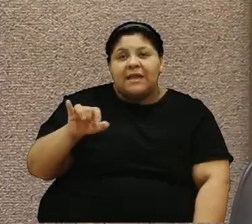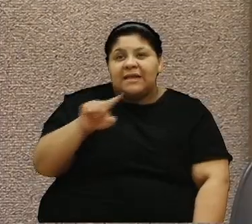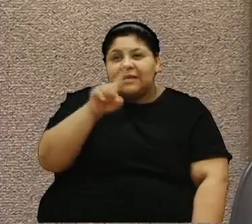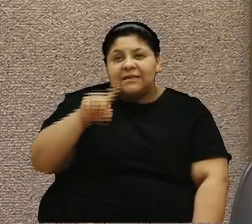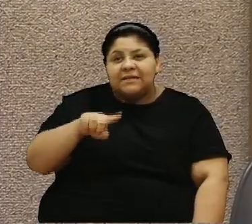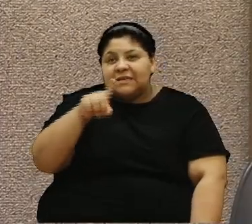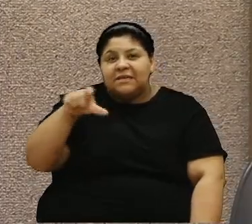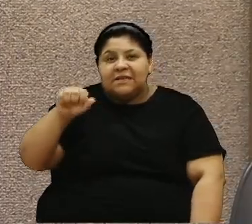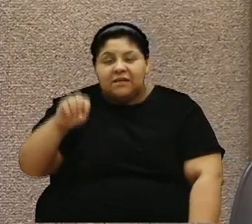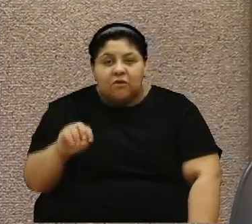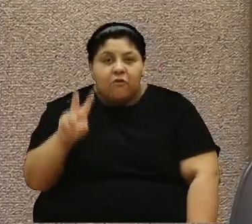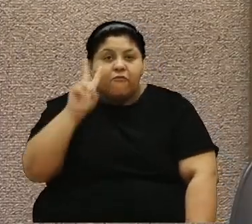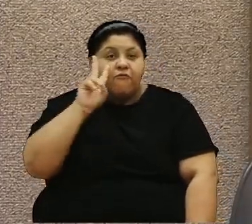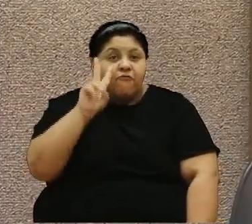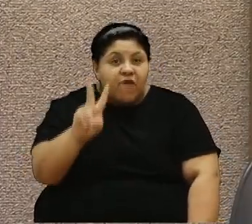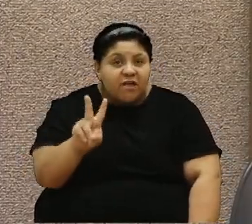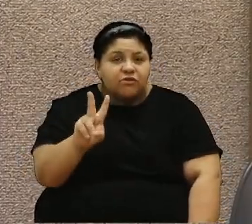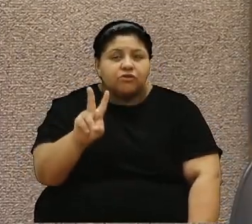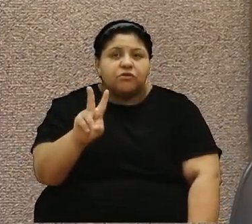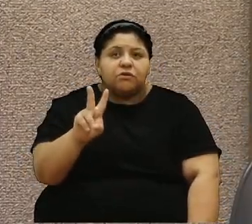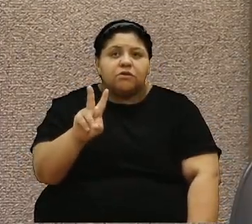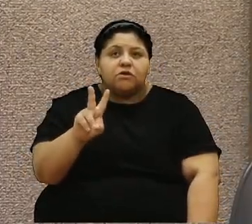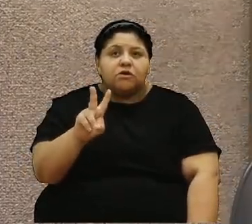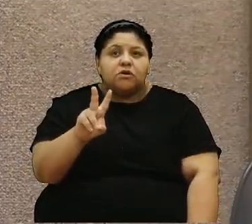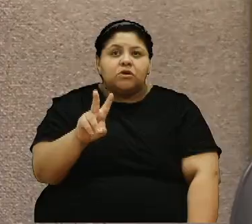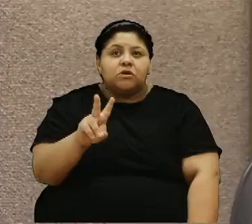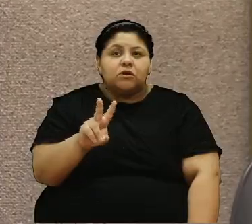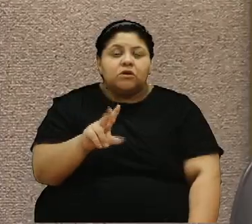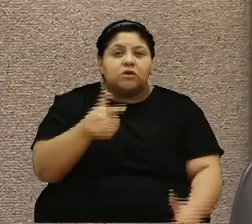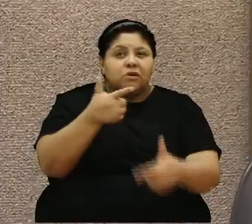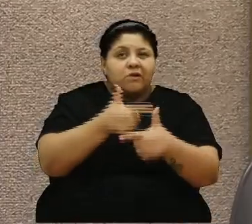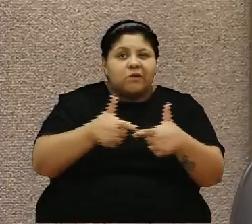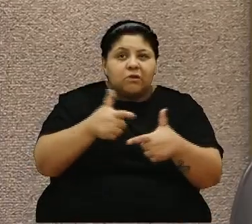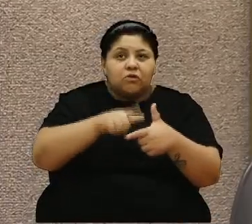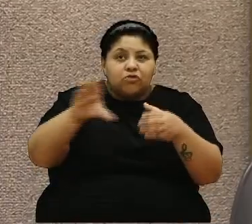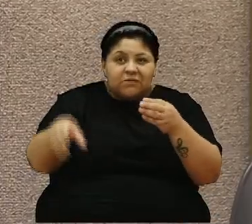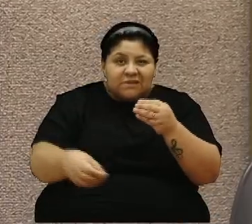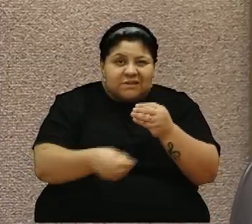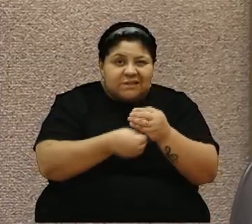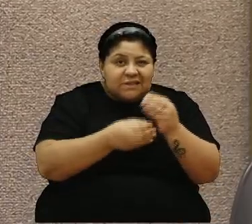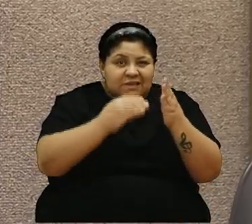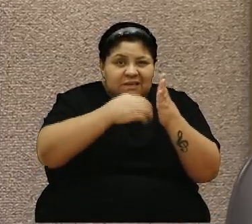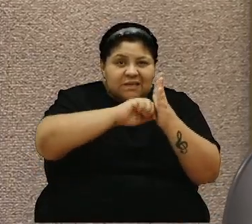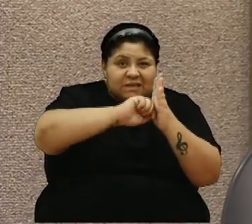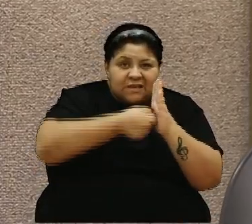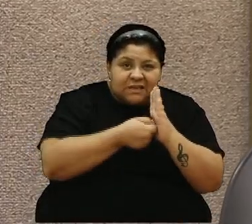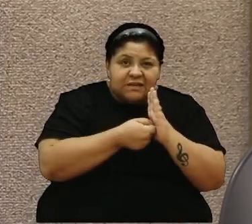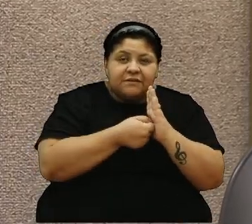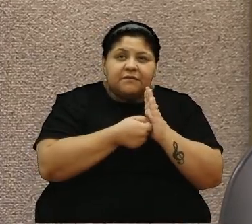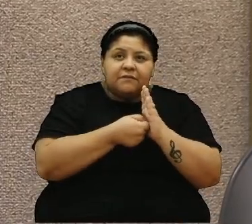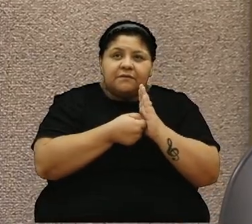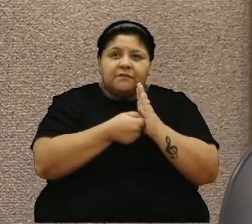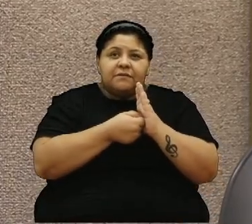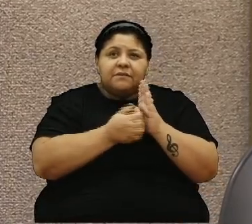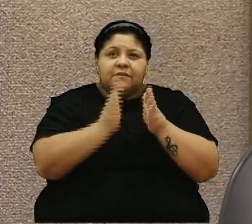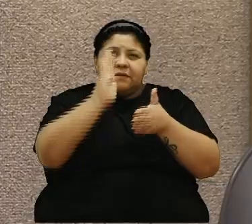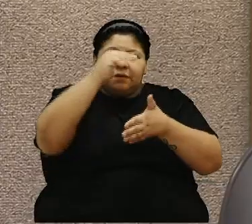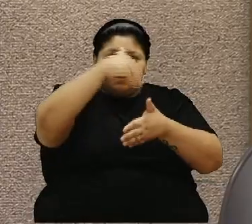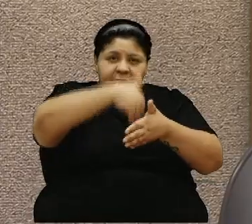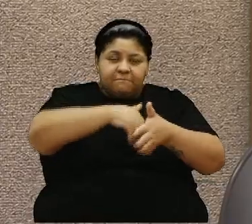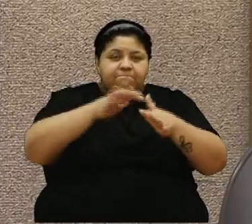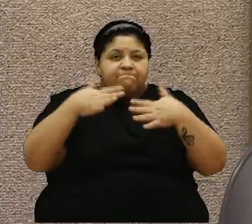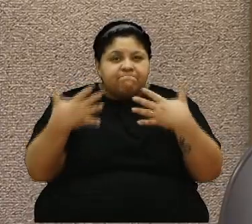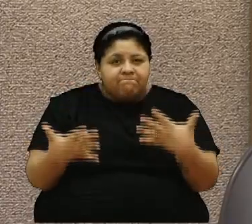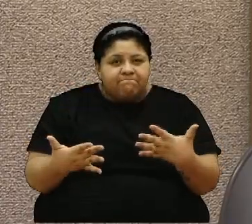a hora que aparecer os escândalos das emendas secretas, agora do ano anteriores à eleição. Declaração de voto, presidente.